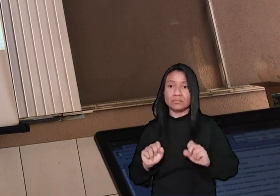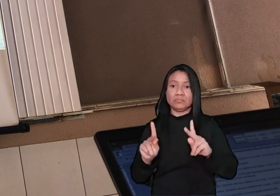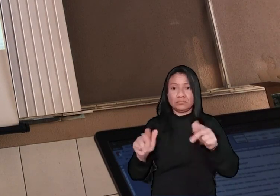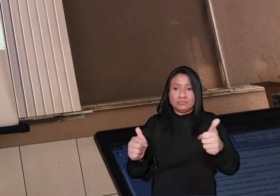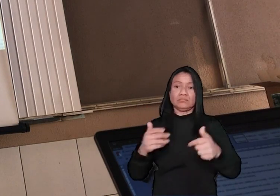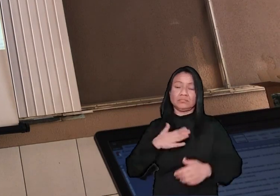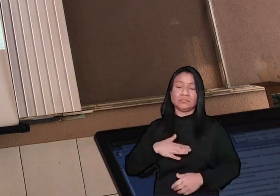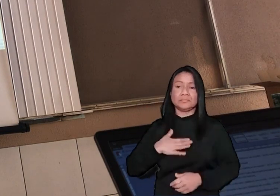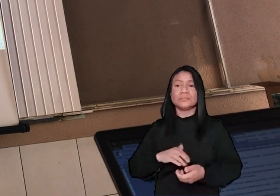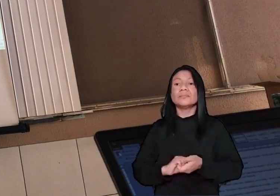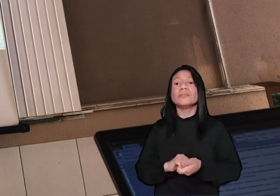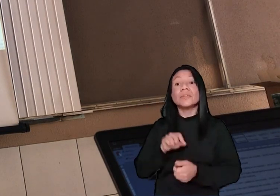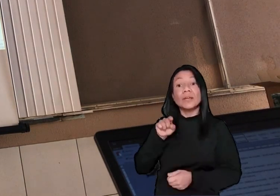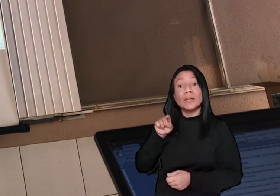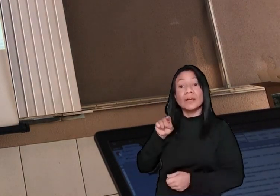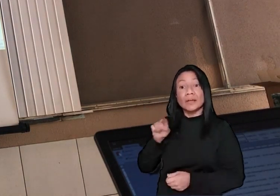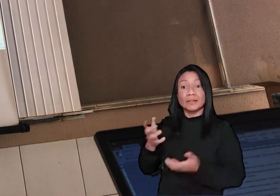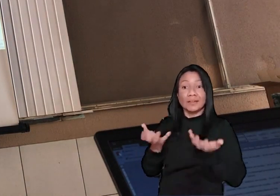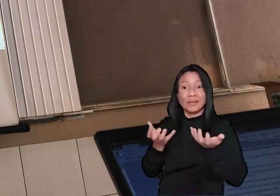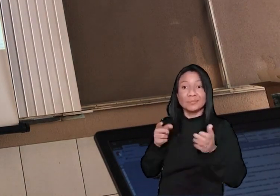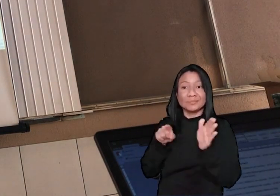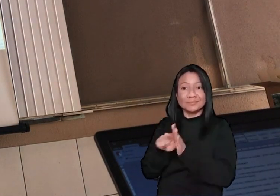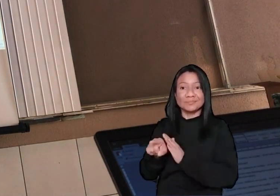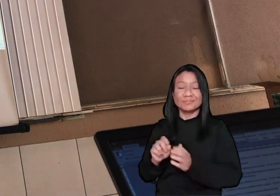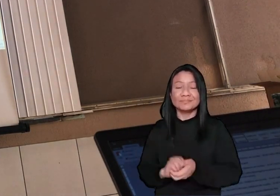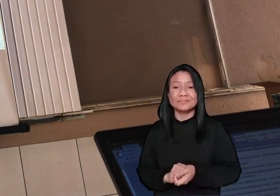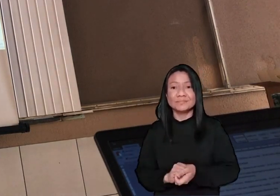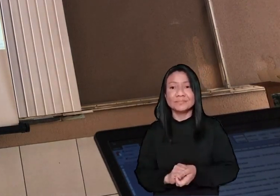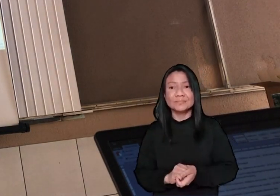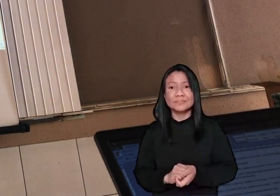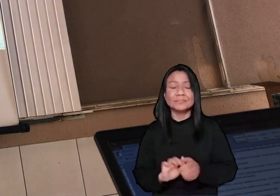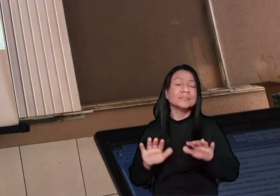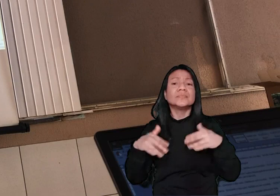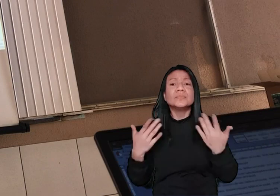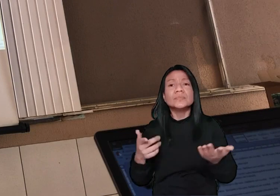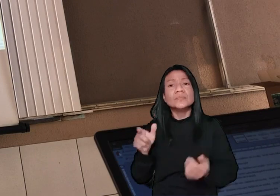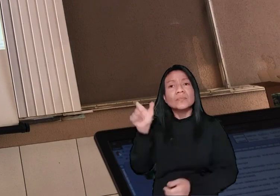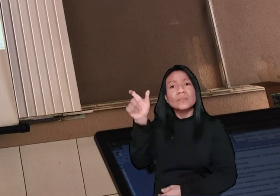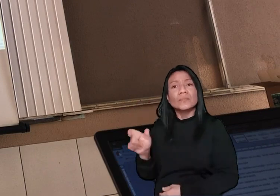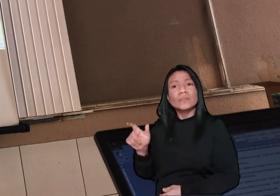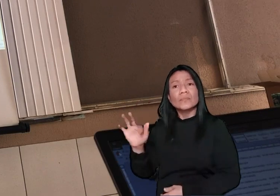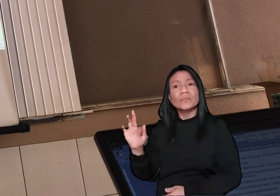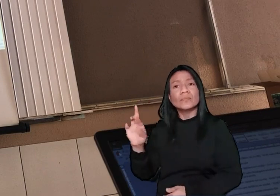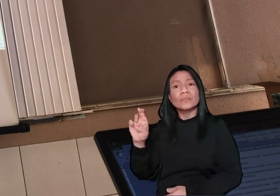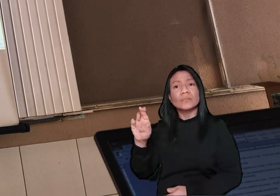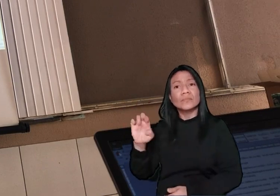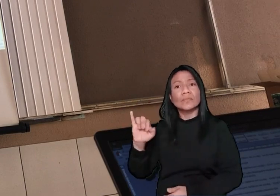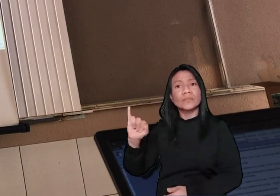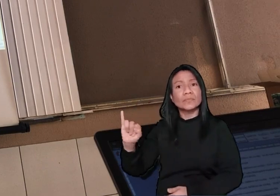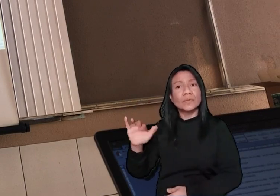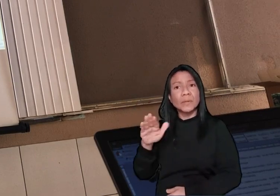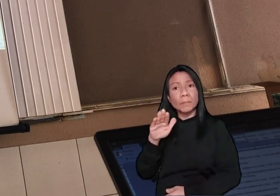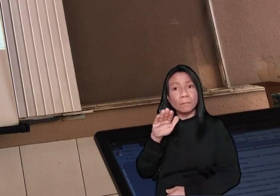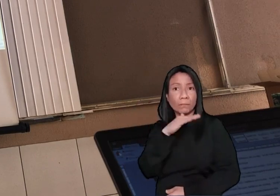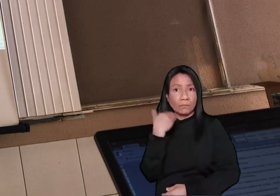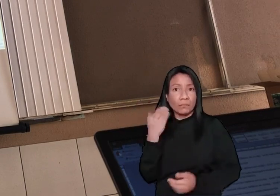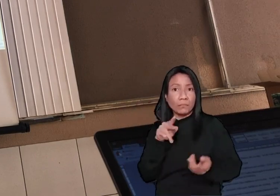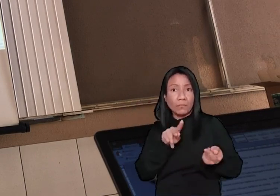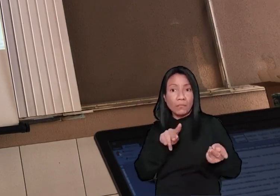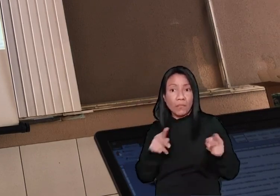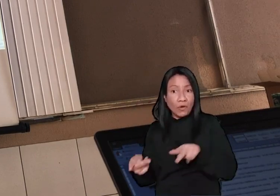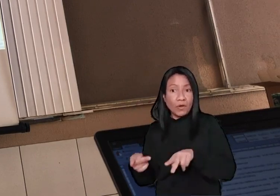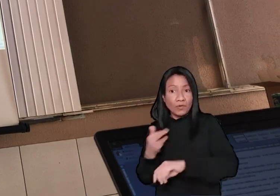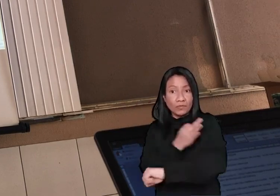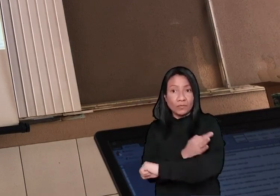Ele morreu com quantos anos? Ele morreu com Francisco Beltrão. Ele tinha quantos anos quando ele morreu, Francisco